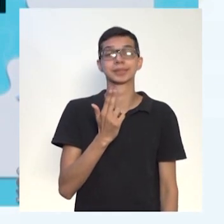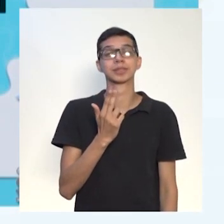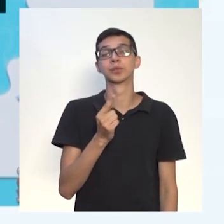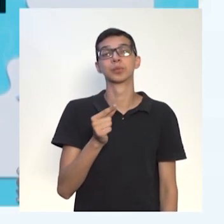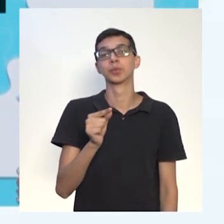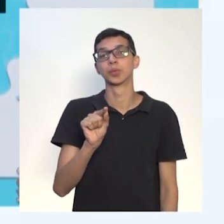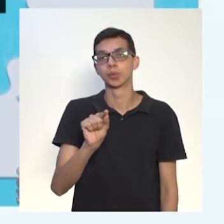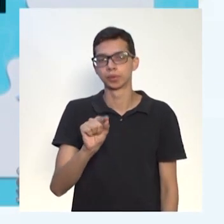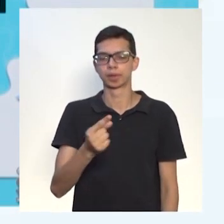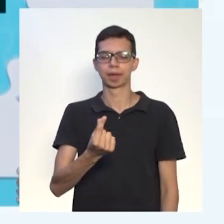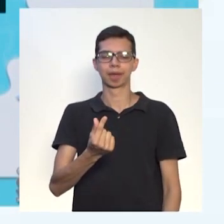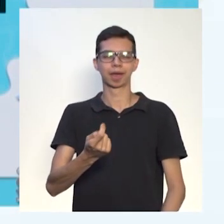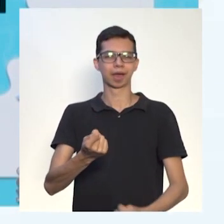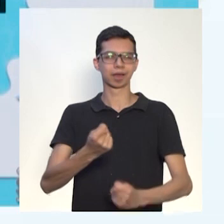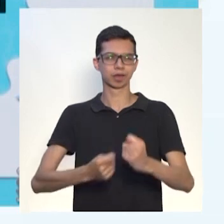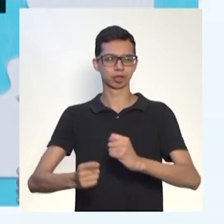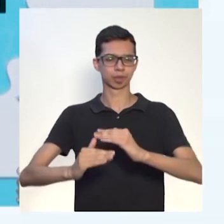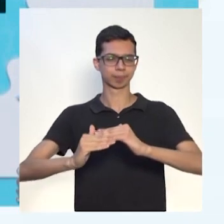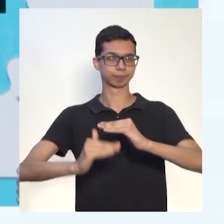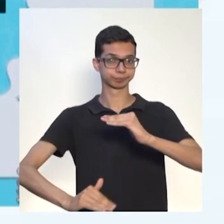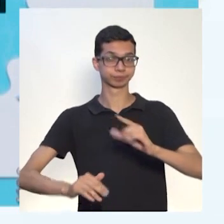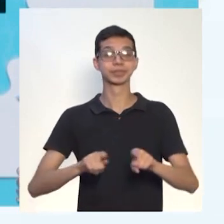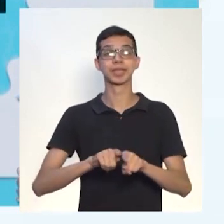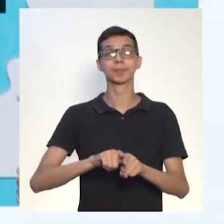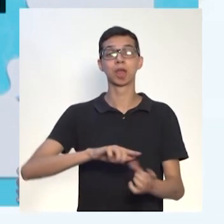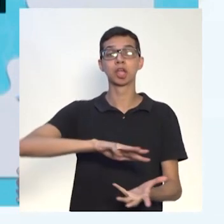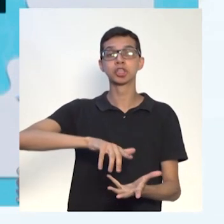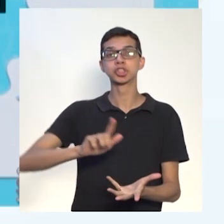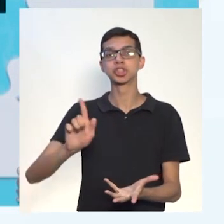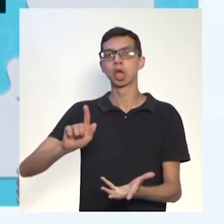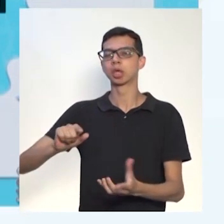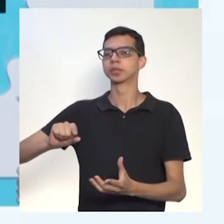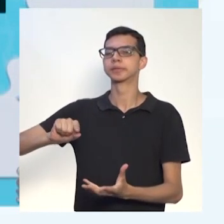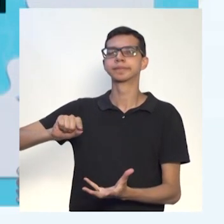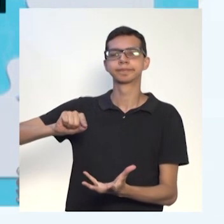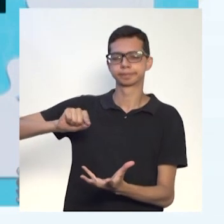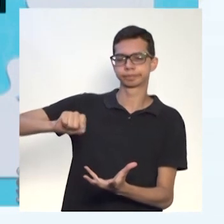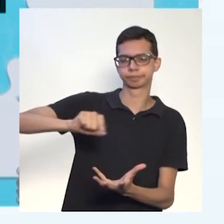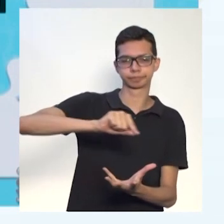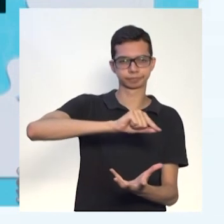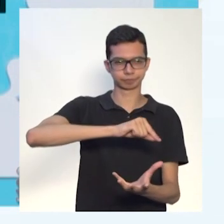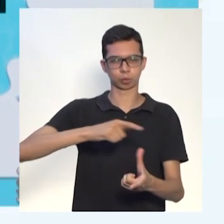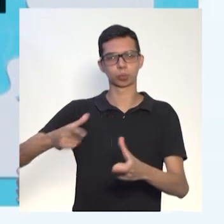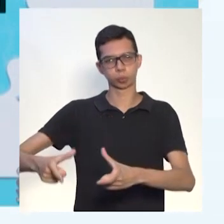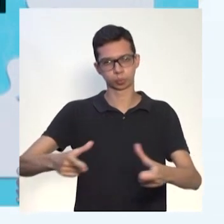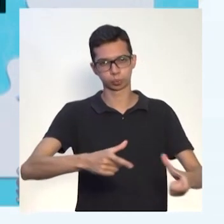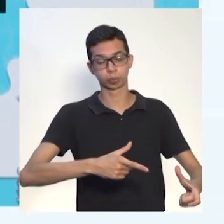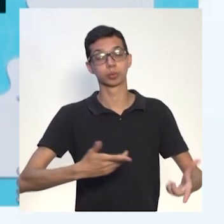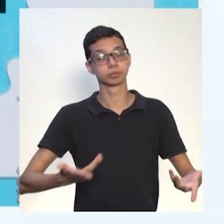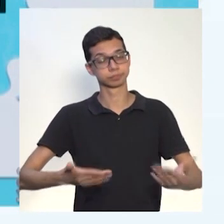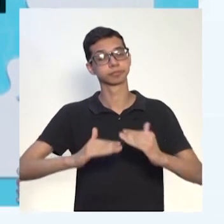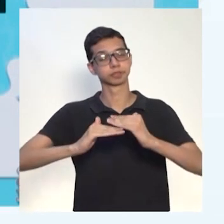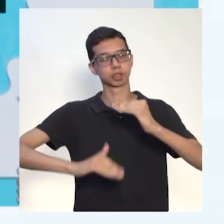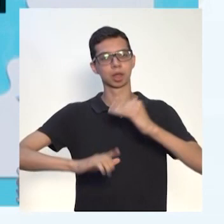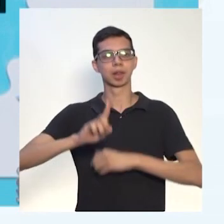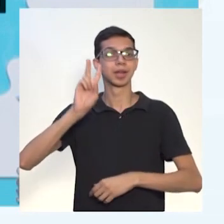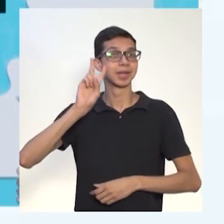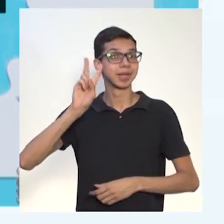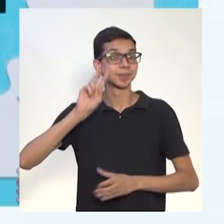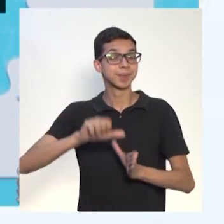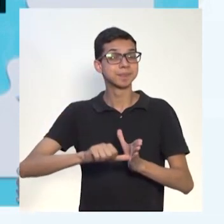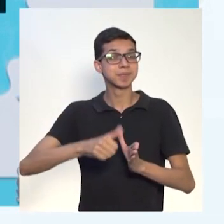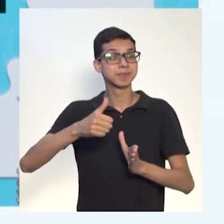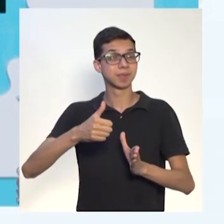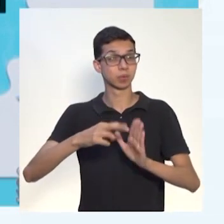desigualdades econômicas e geográficas. Lembra que nós estamos na regra 1. A gente está fazendo a interpretação da